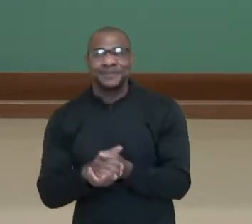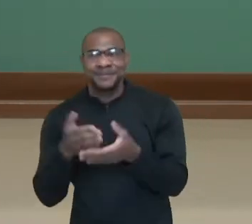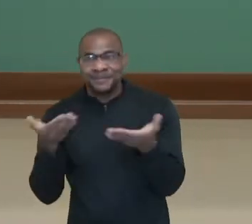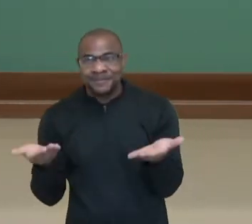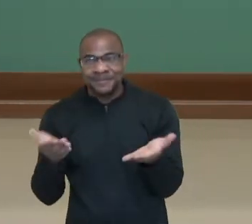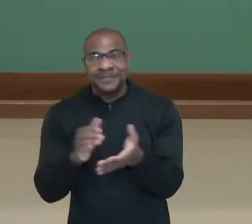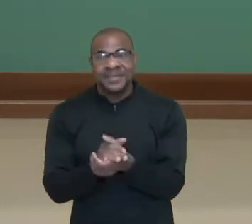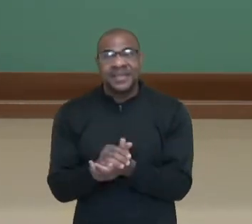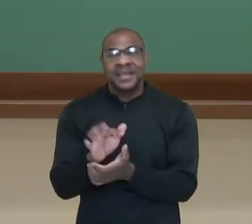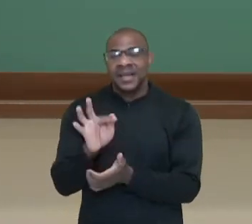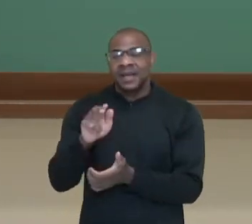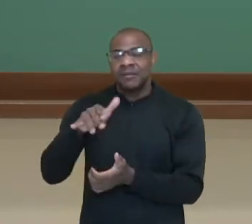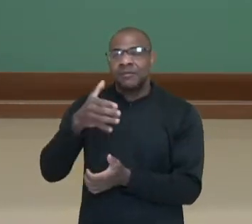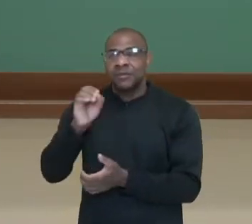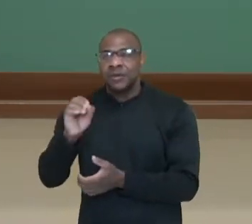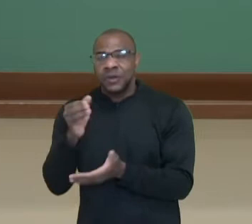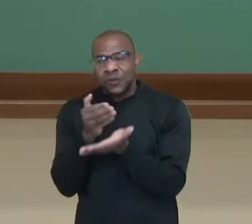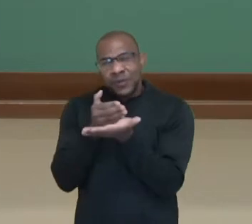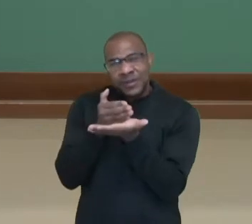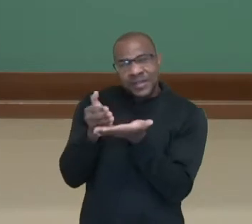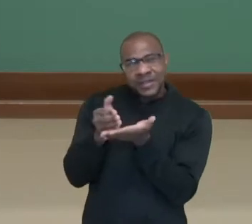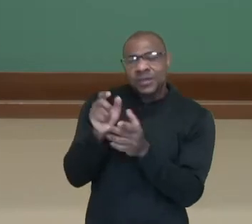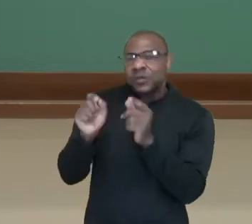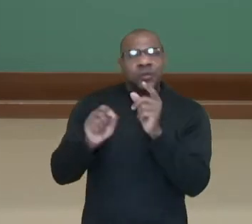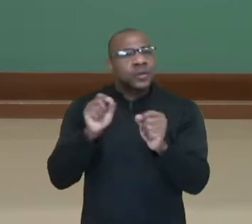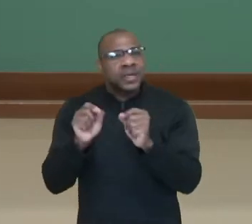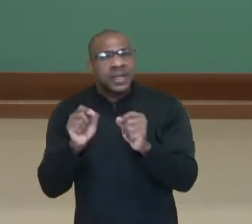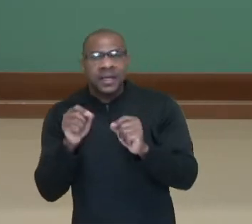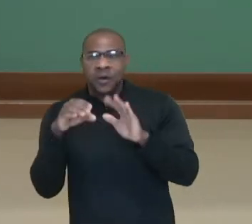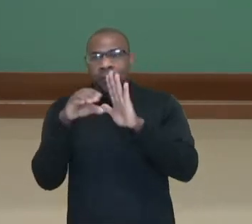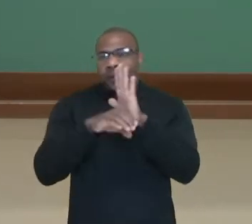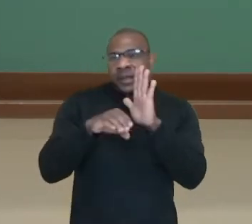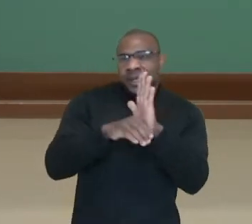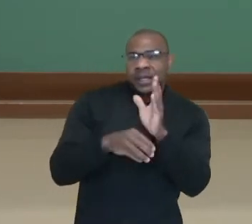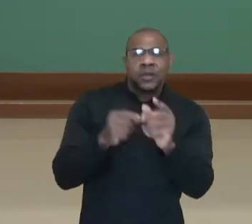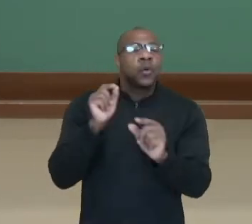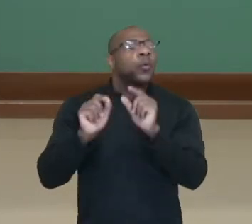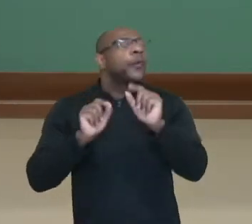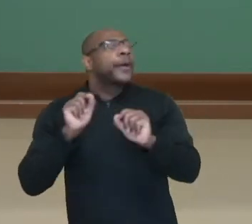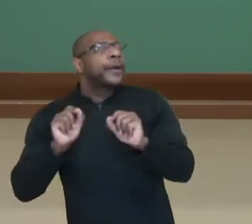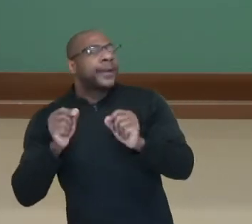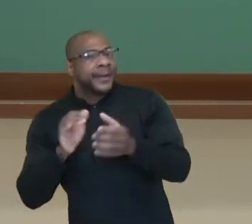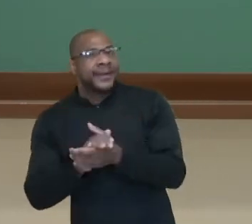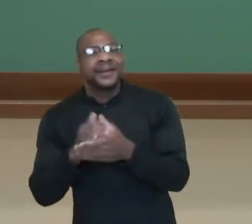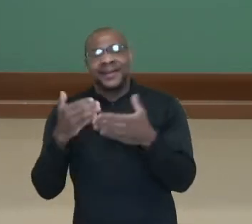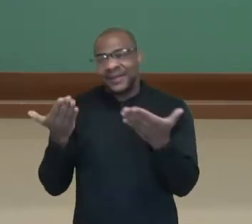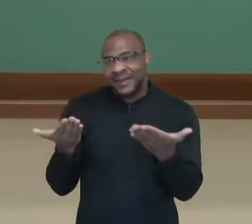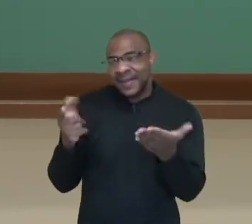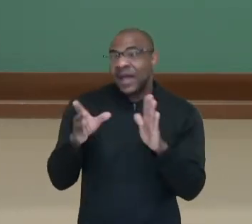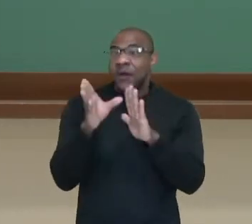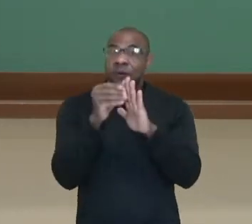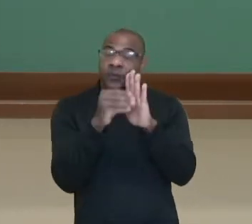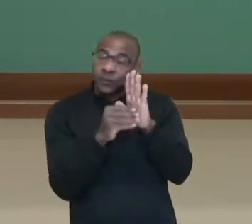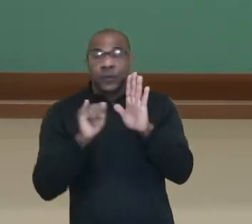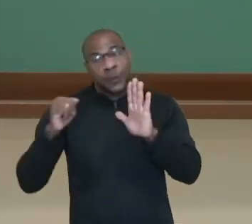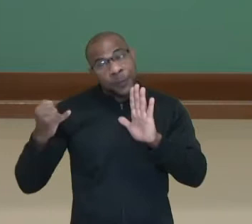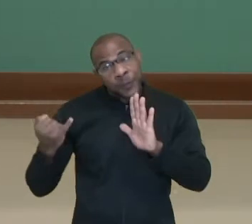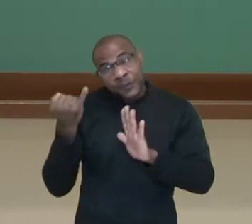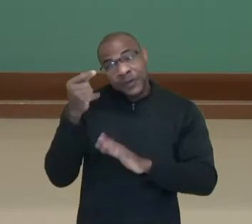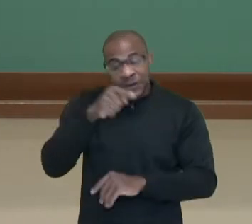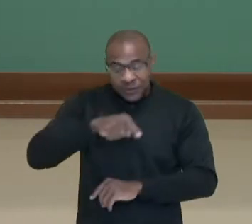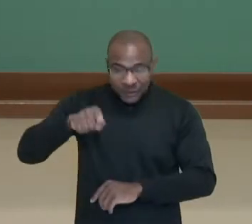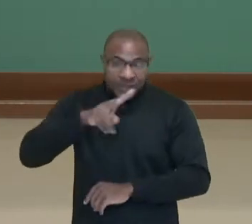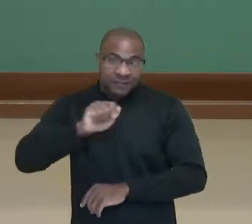Uma noção, um iniciozinho do que é uma função matemática, tá? E é um conteúdo bem importante e você